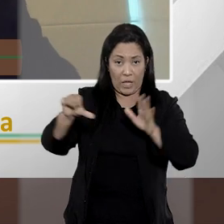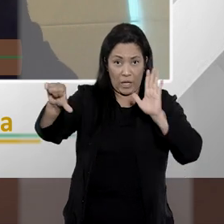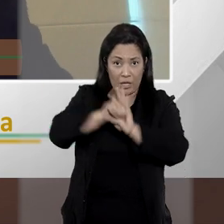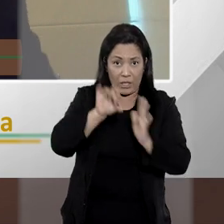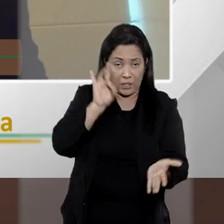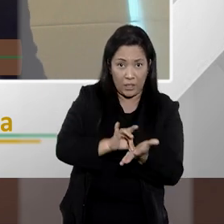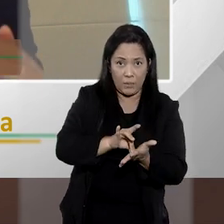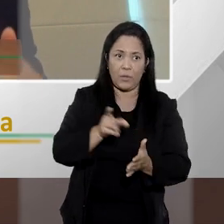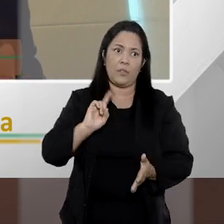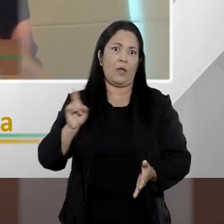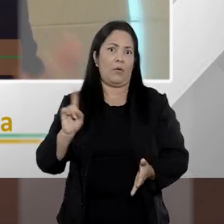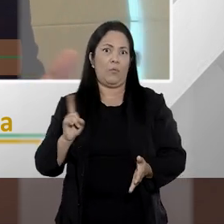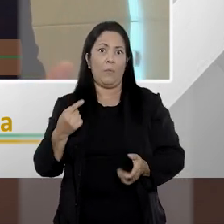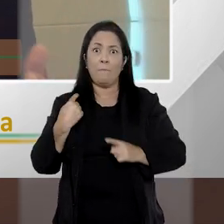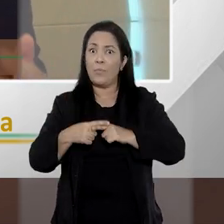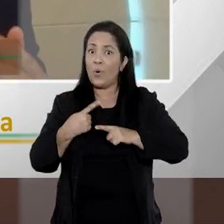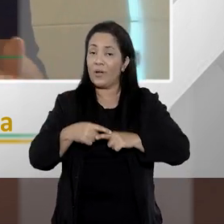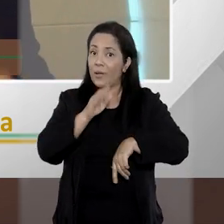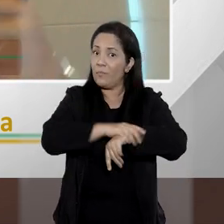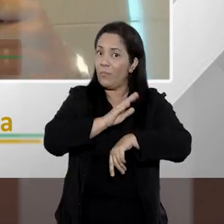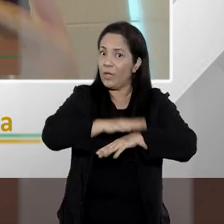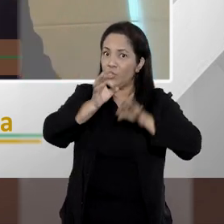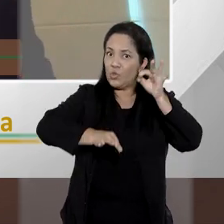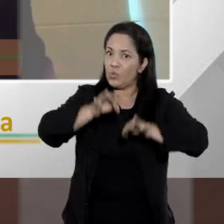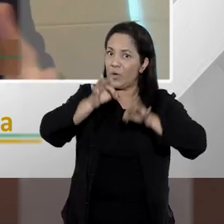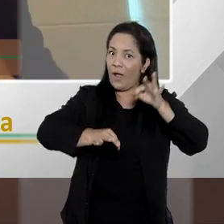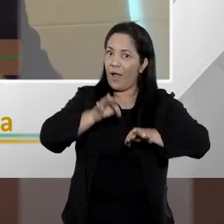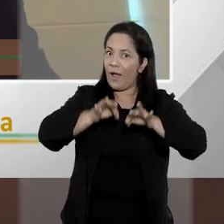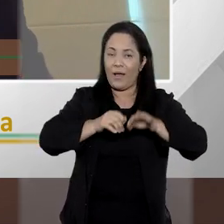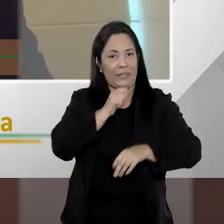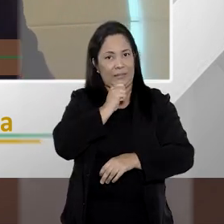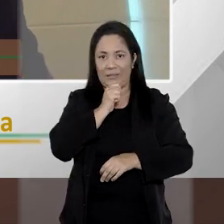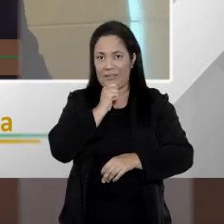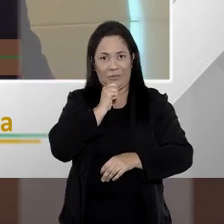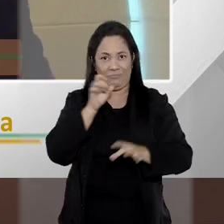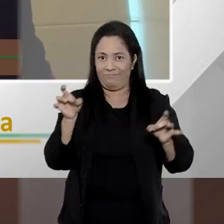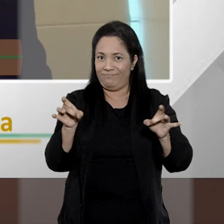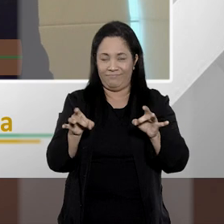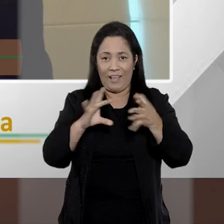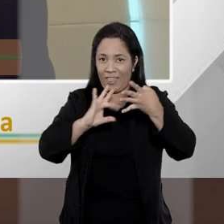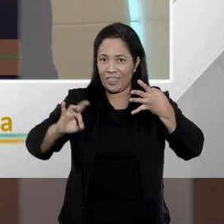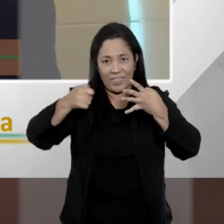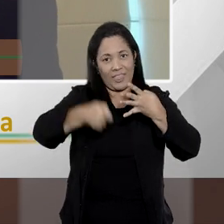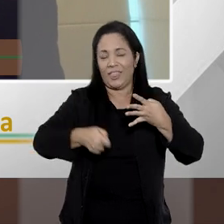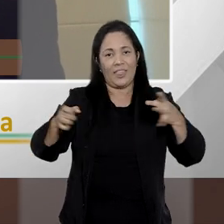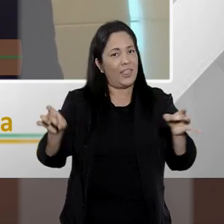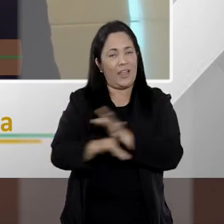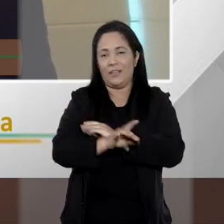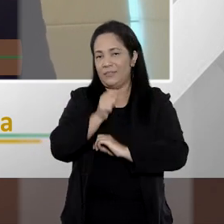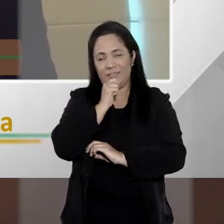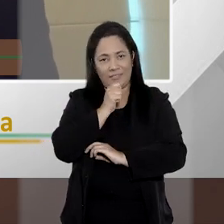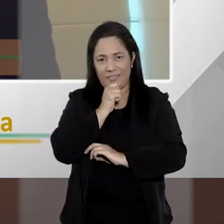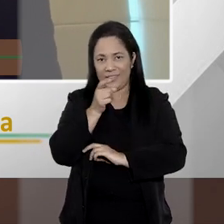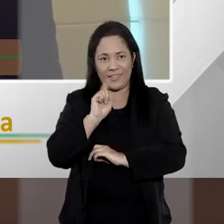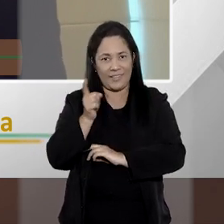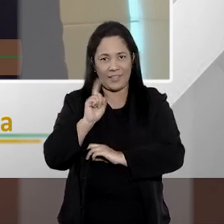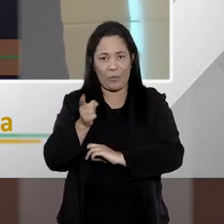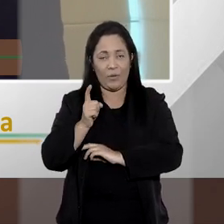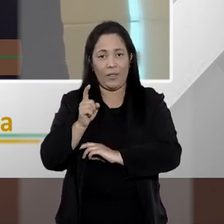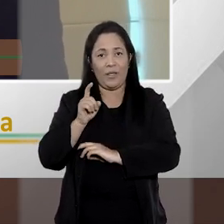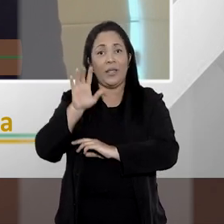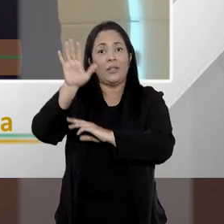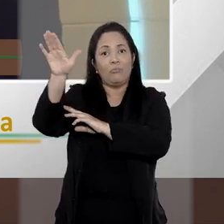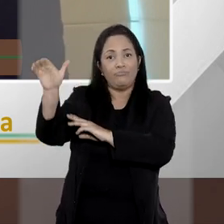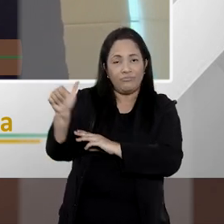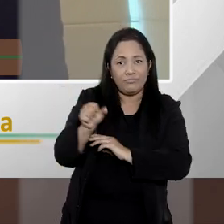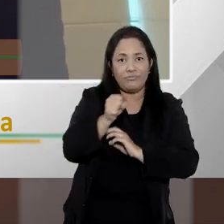que vai nortear a decretação barra manutenção de uma prisão preventiva é a chamada cautelaridade, basicamente, e os